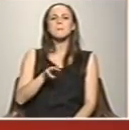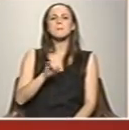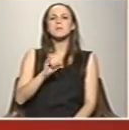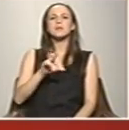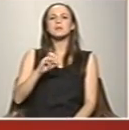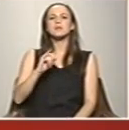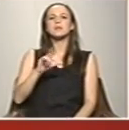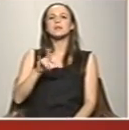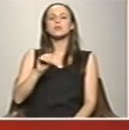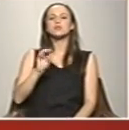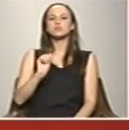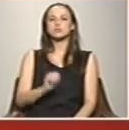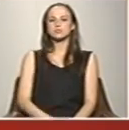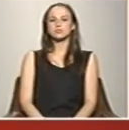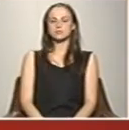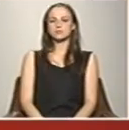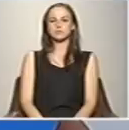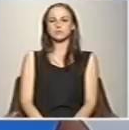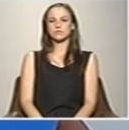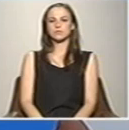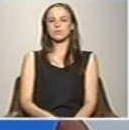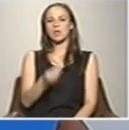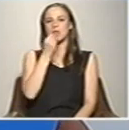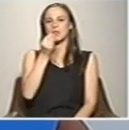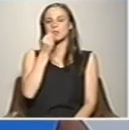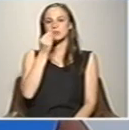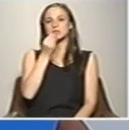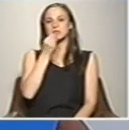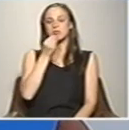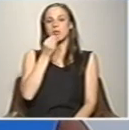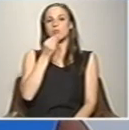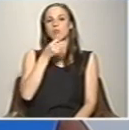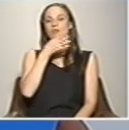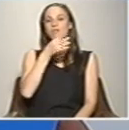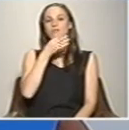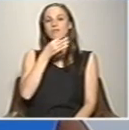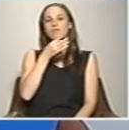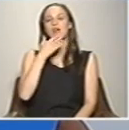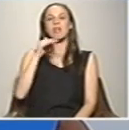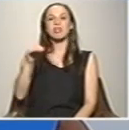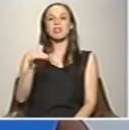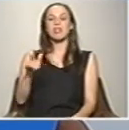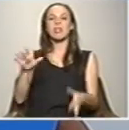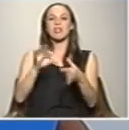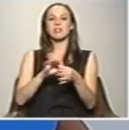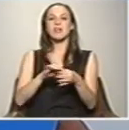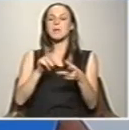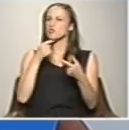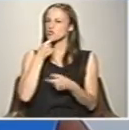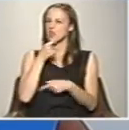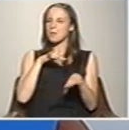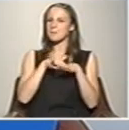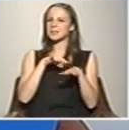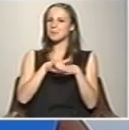próxima conversa? Ah, é, vamos. Acho que sim. É a alimentação e a longevidade, portanto, na nossa próxima conversa, e eu chamo-lhe a matemática da